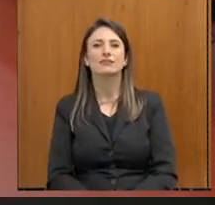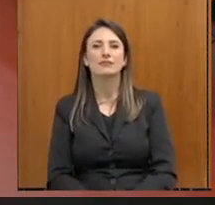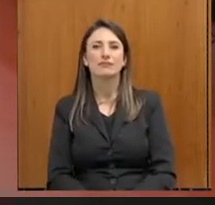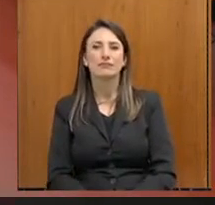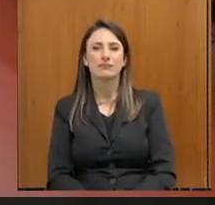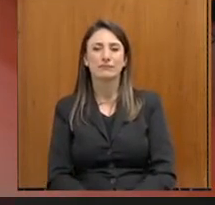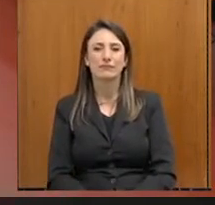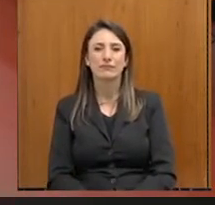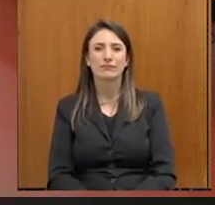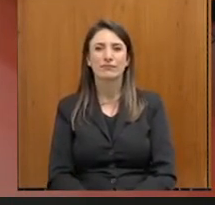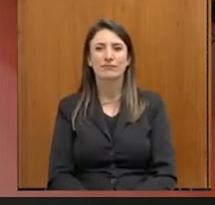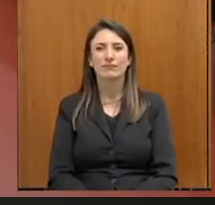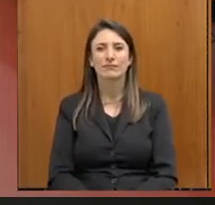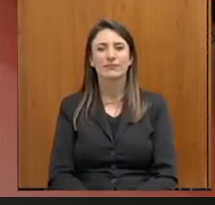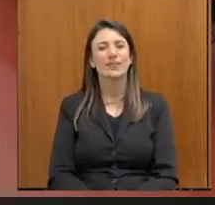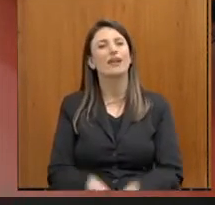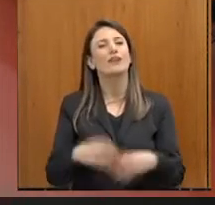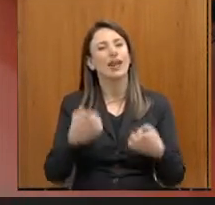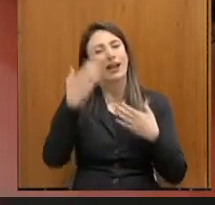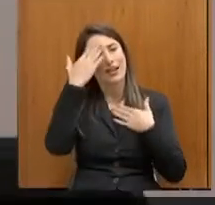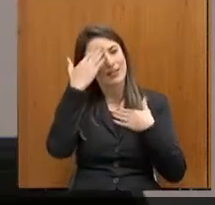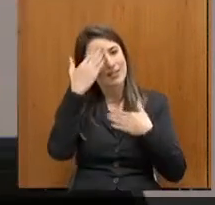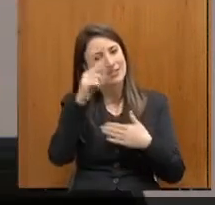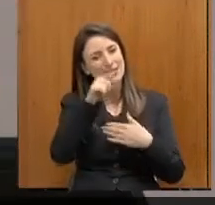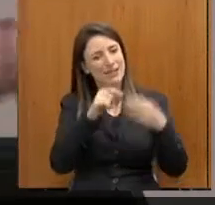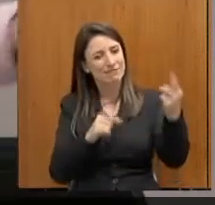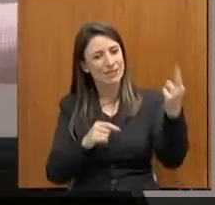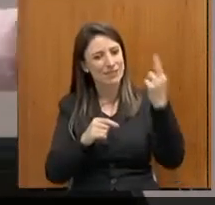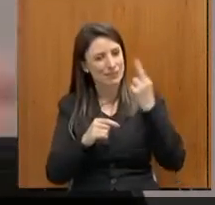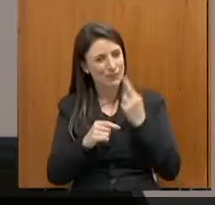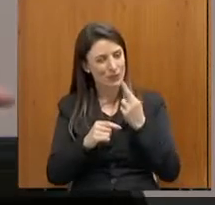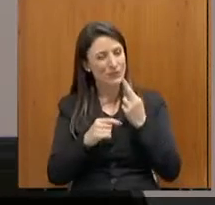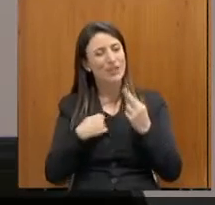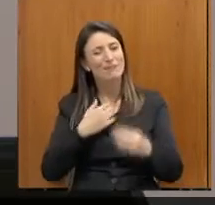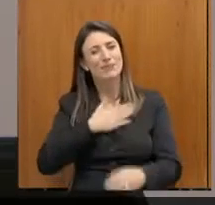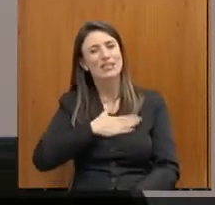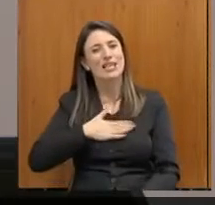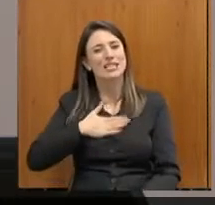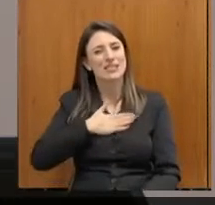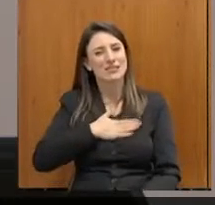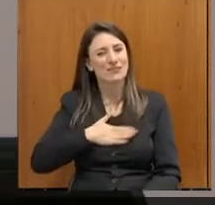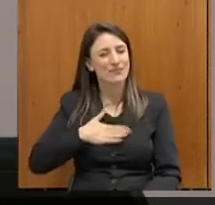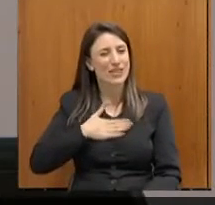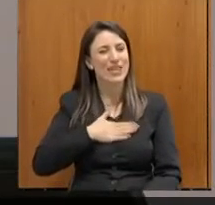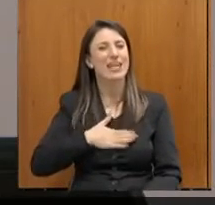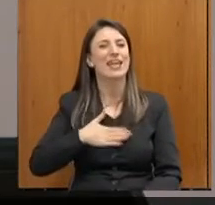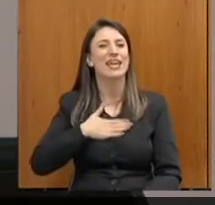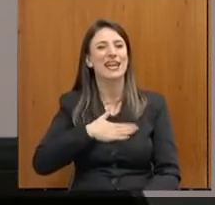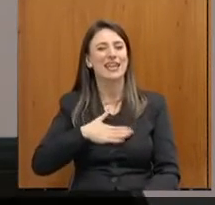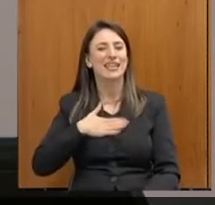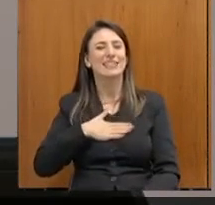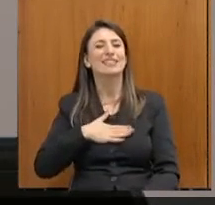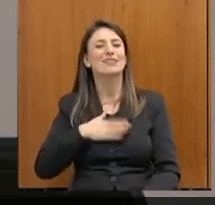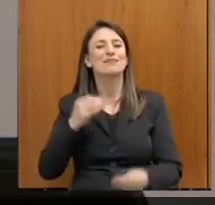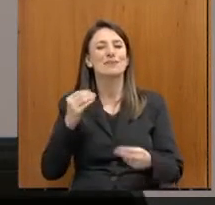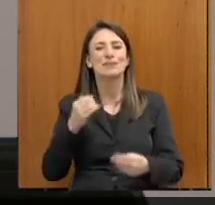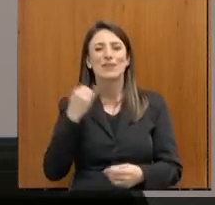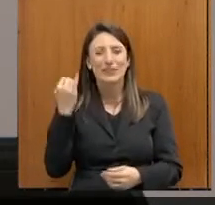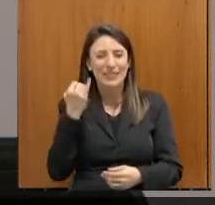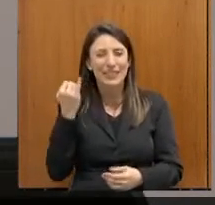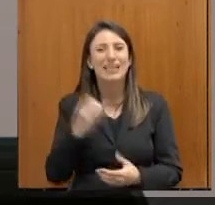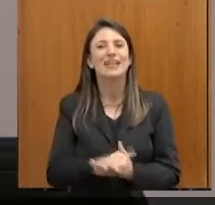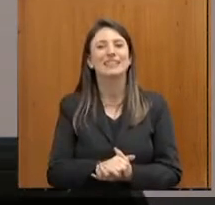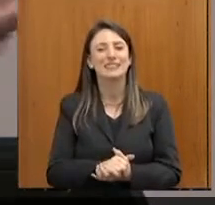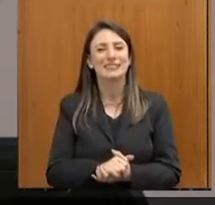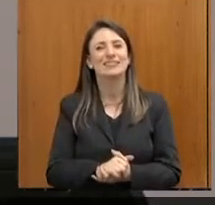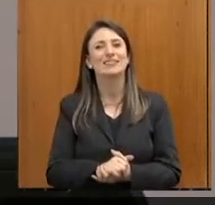e agradecer pela resposta dizer fico satisfeito porque é muito importante para nós né presente que